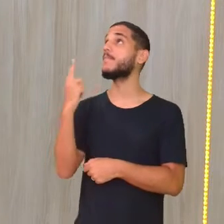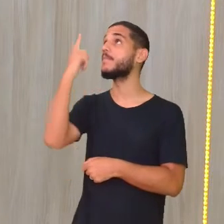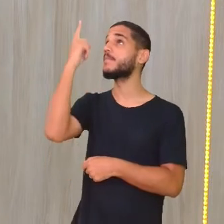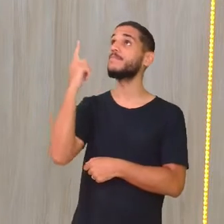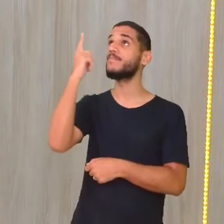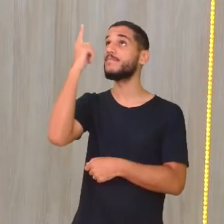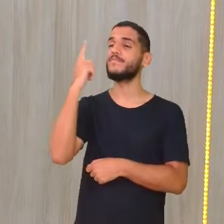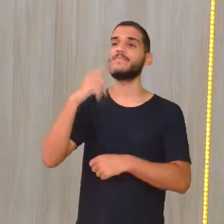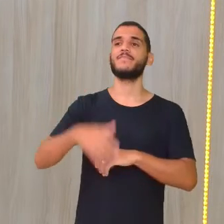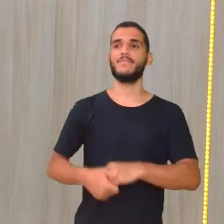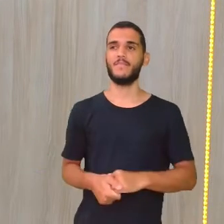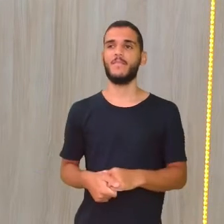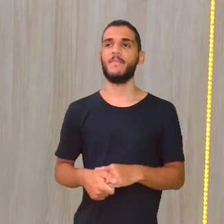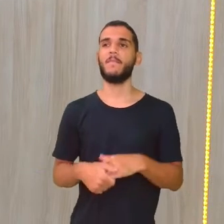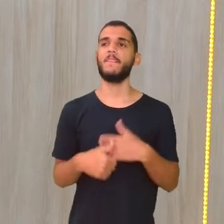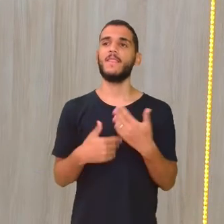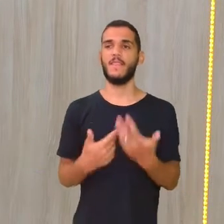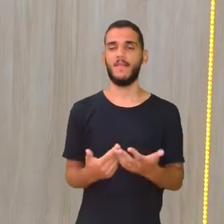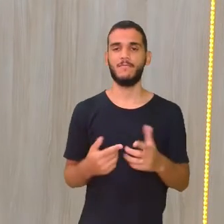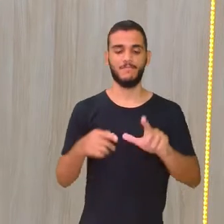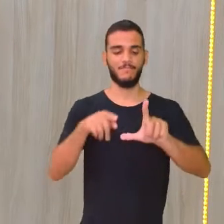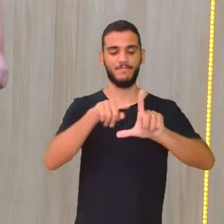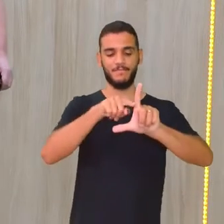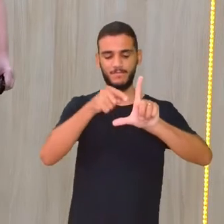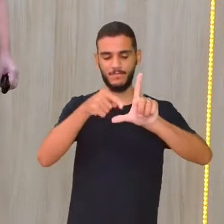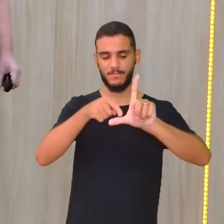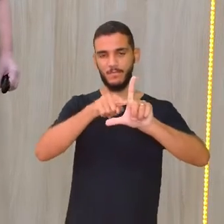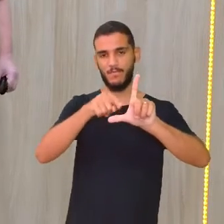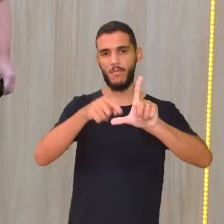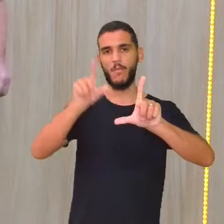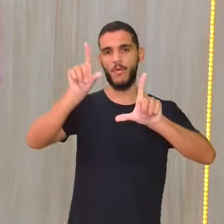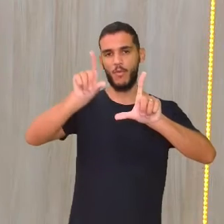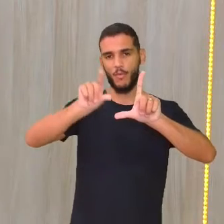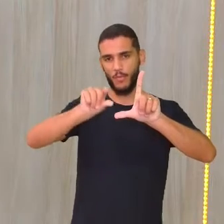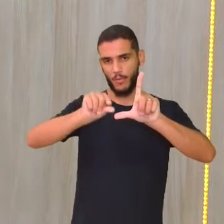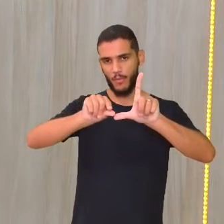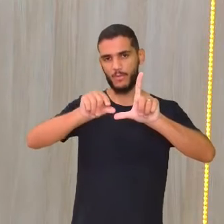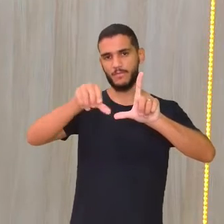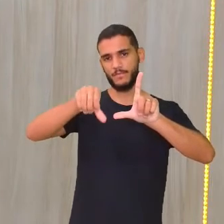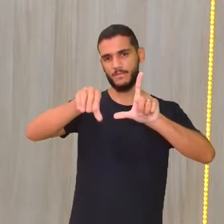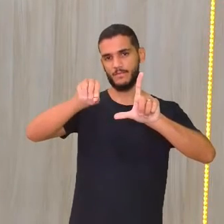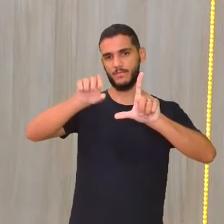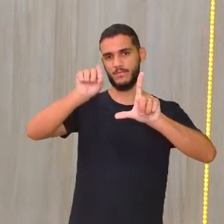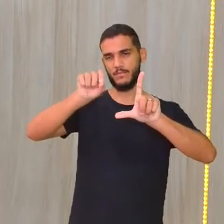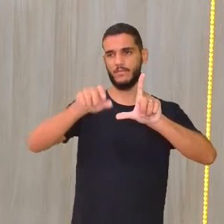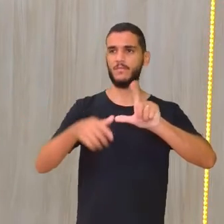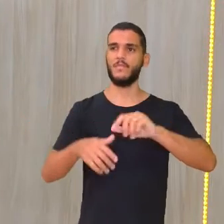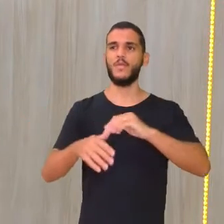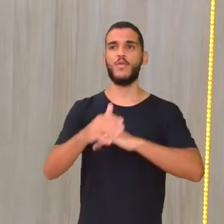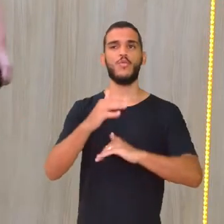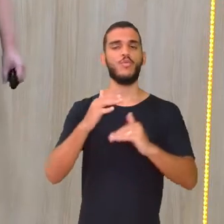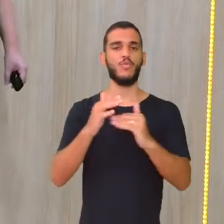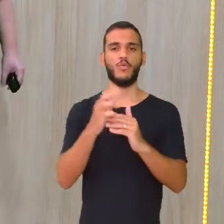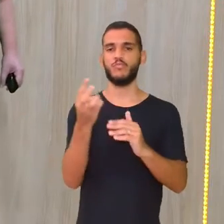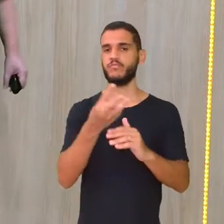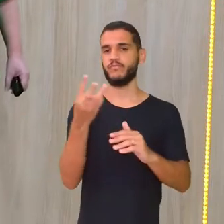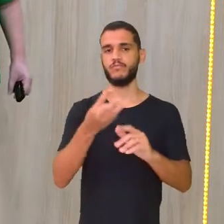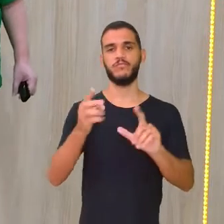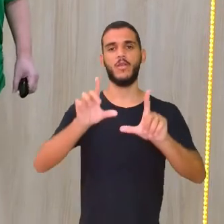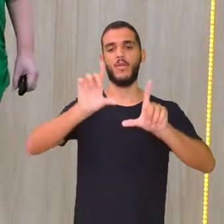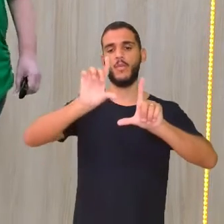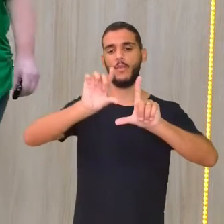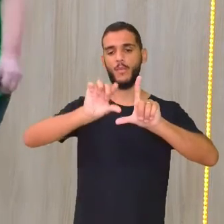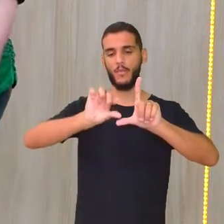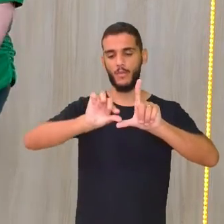esse pedacinho. Então, este ângulo aqui vai ser menor que 90. Todos os três são menores que